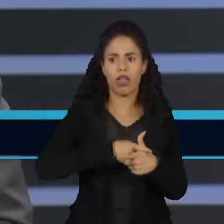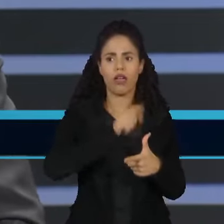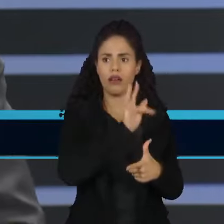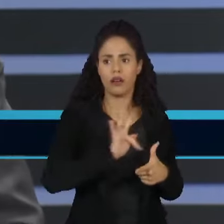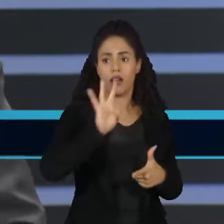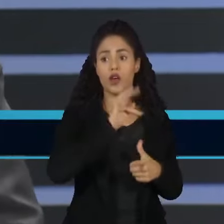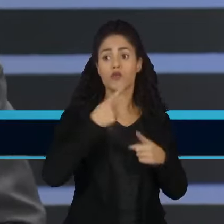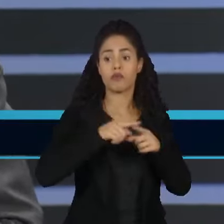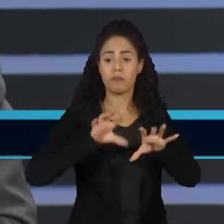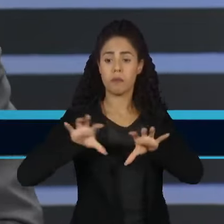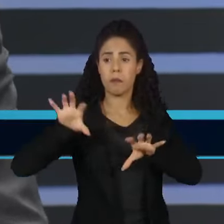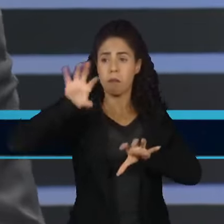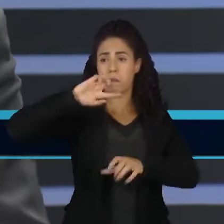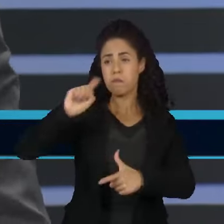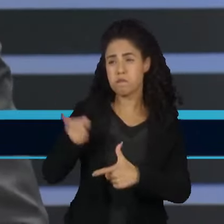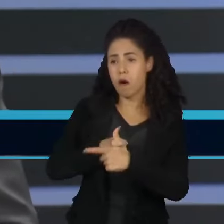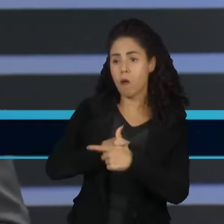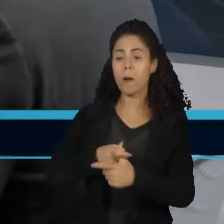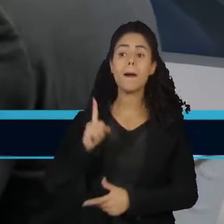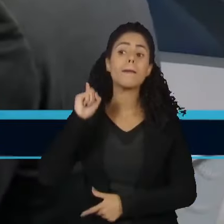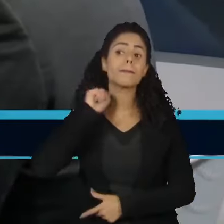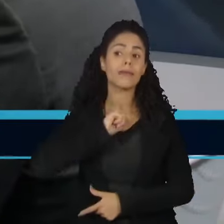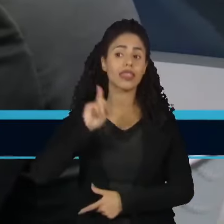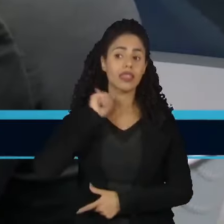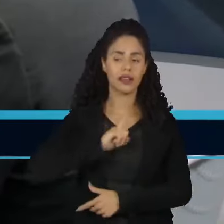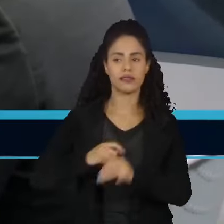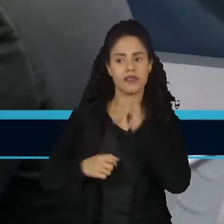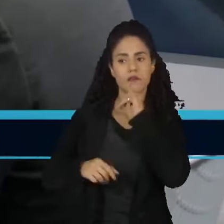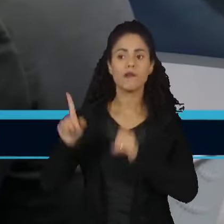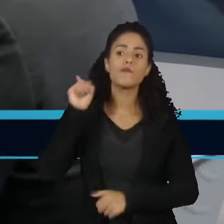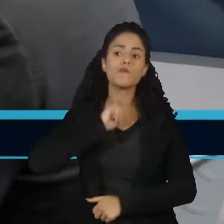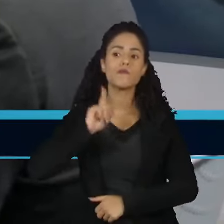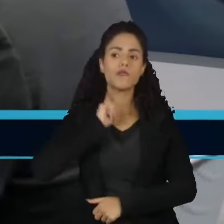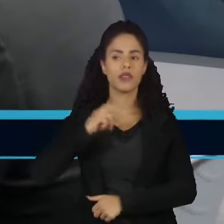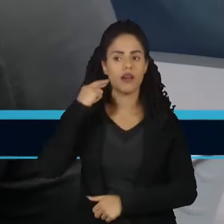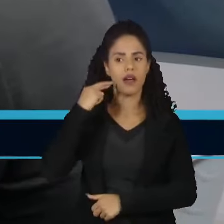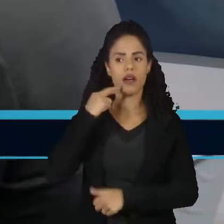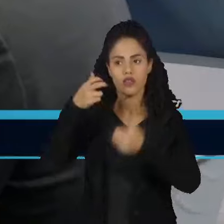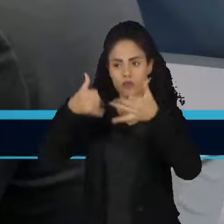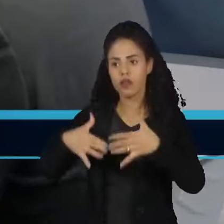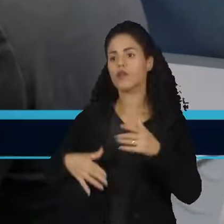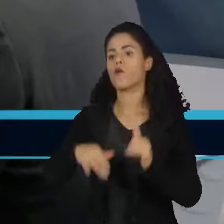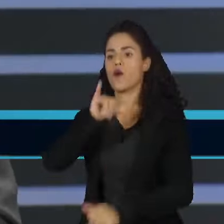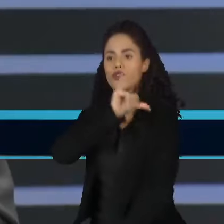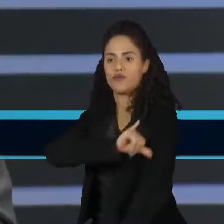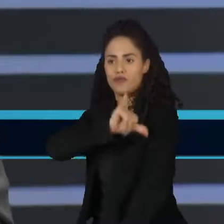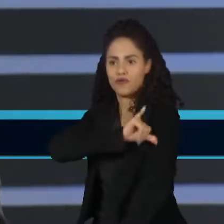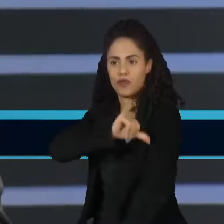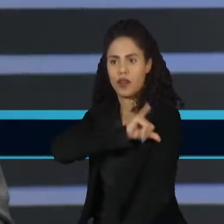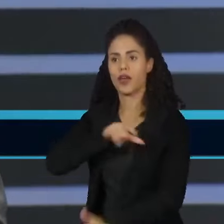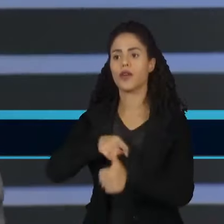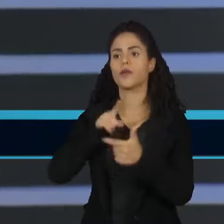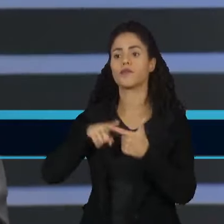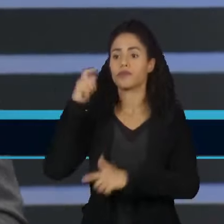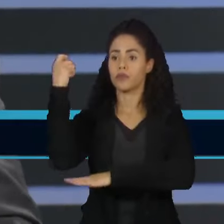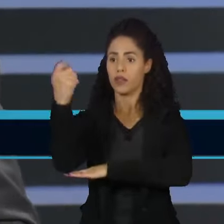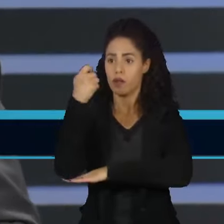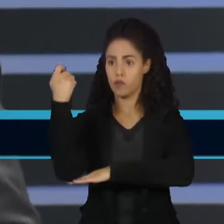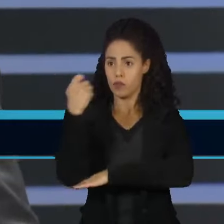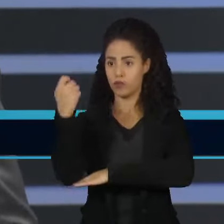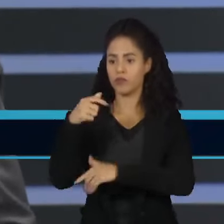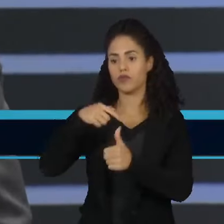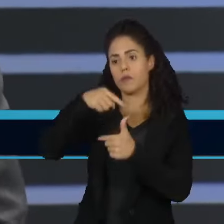tem estados ultra endividados, Minas Gerais, do próprio senador Rodrigo Pacheco, o Rio de Janeiro, o Rio Grande do Sul, entre